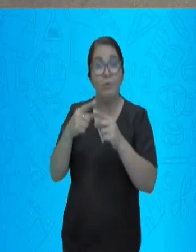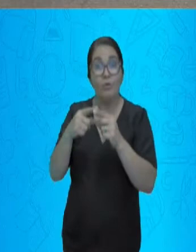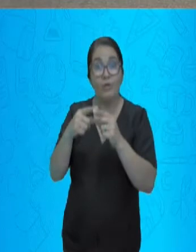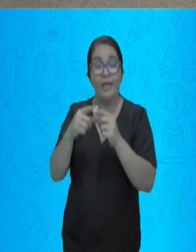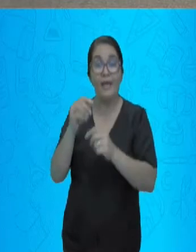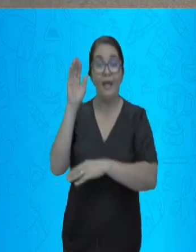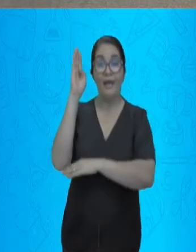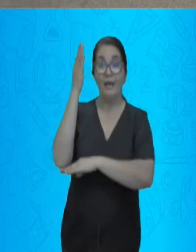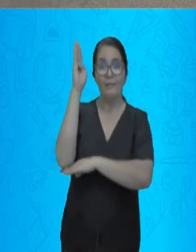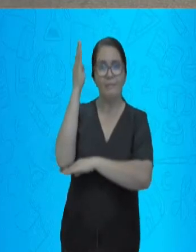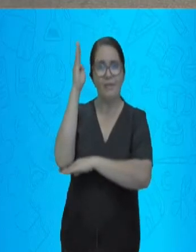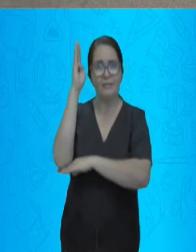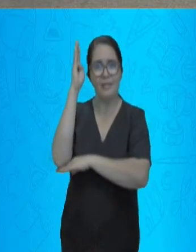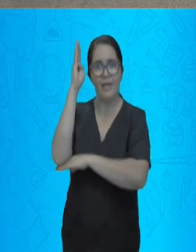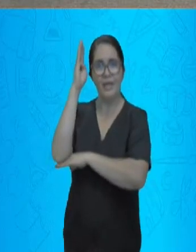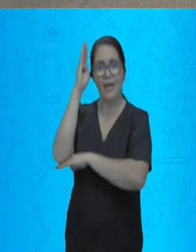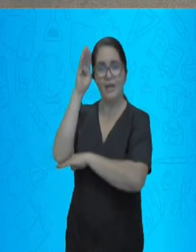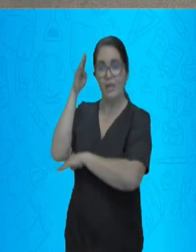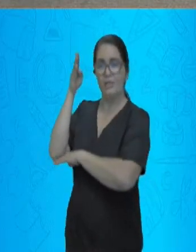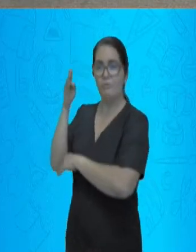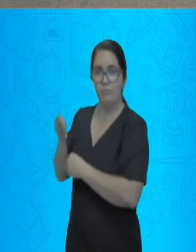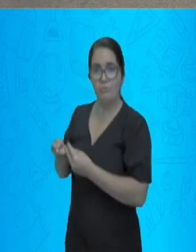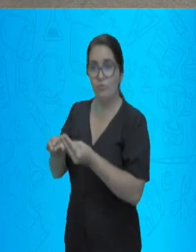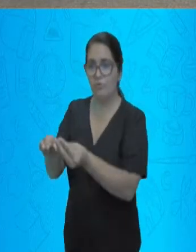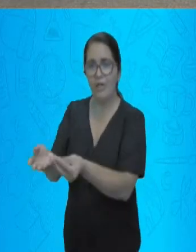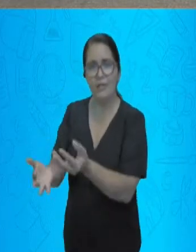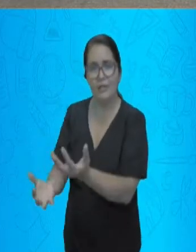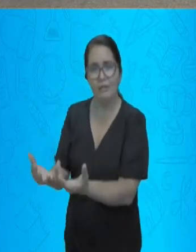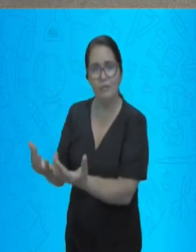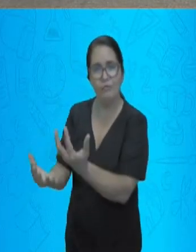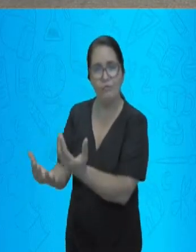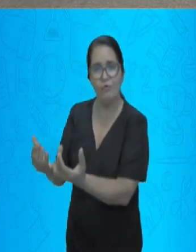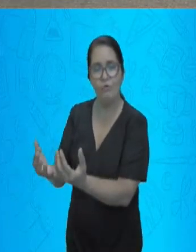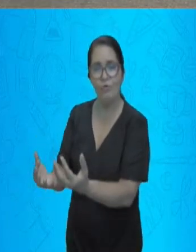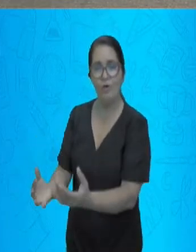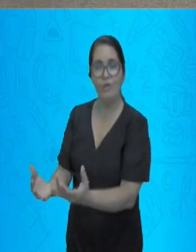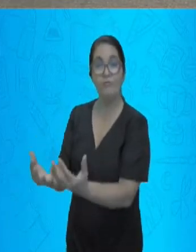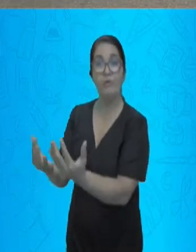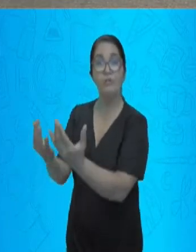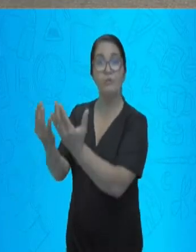é expelido, ele é liberado pela nossa